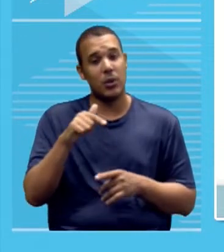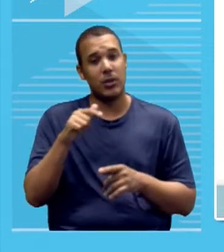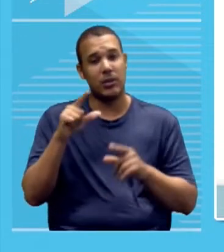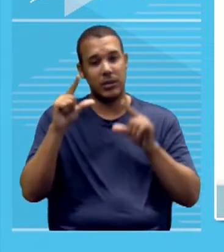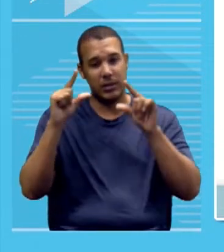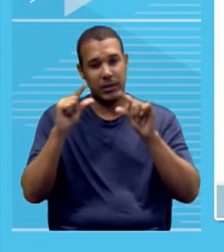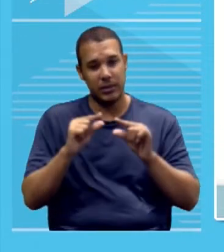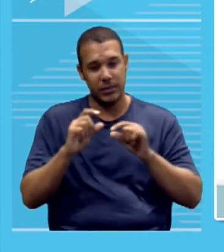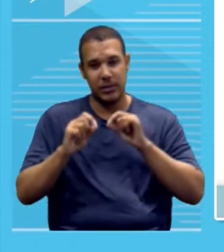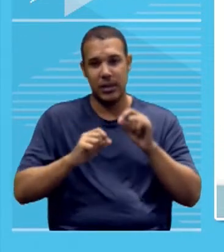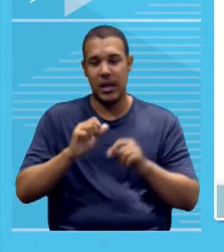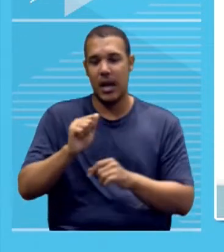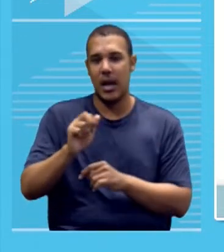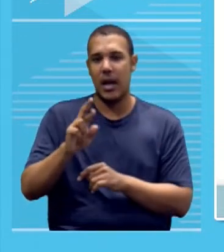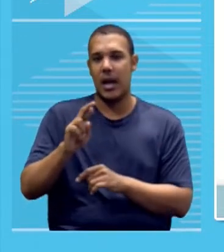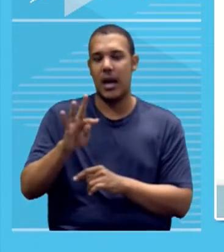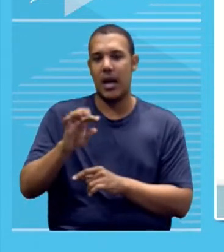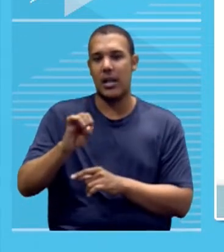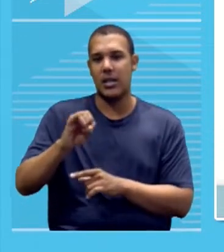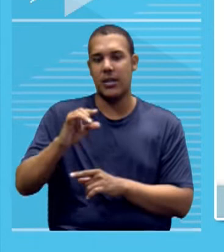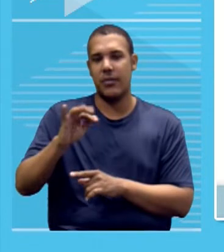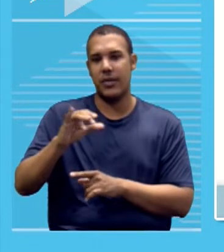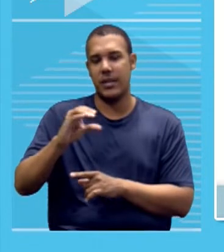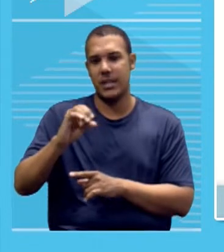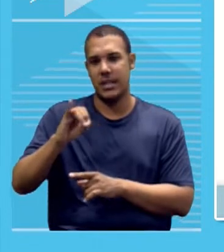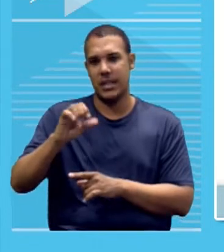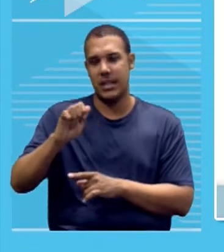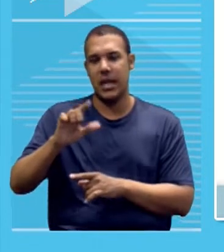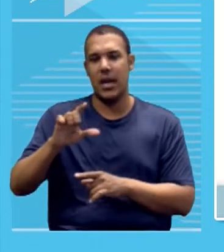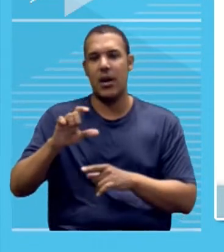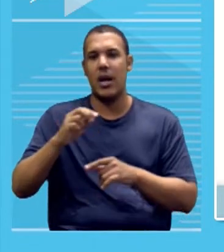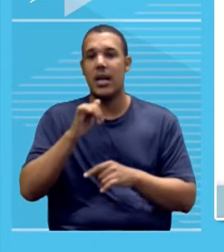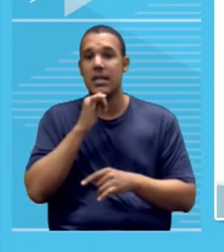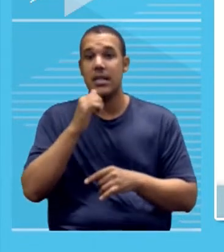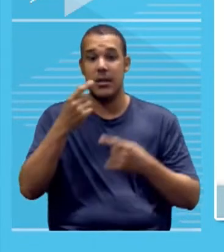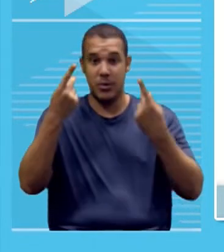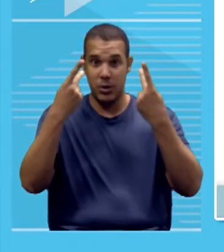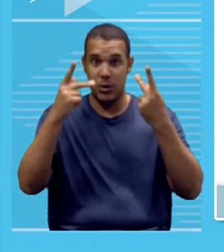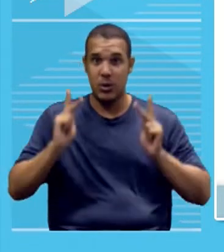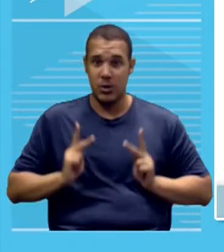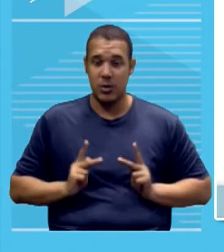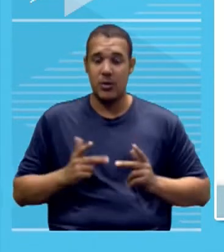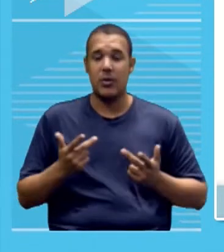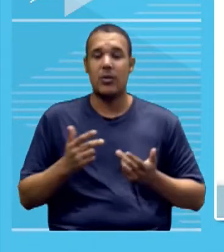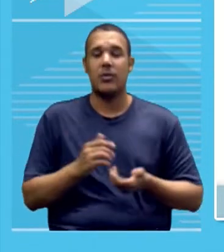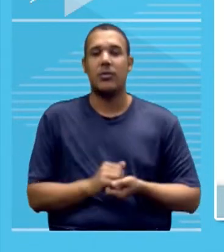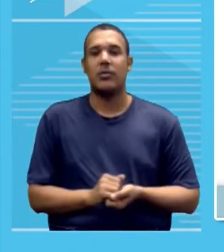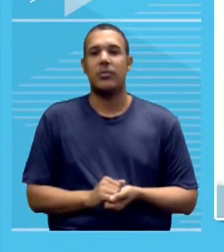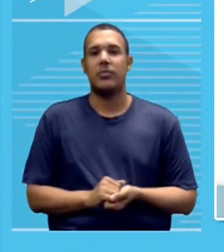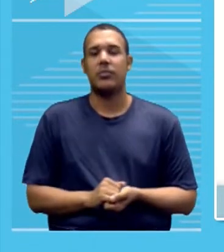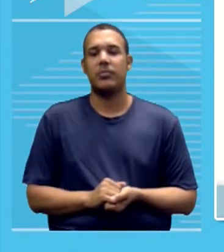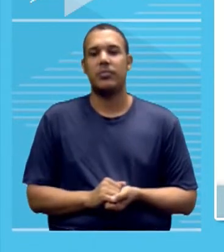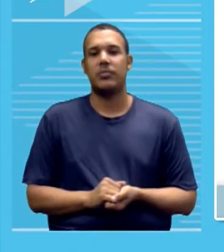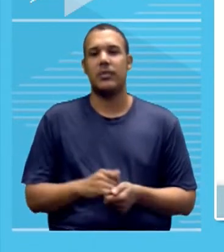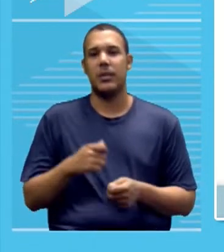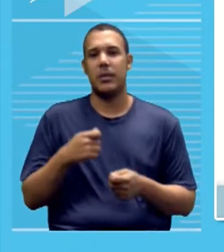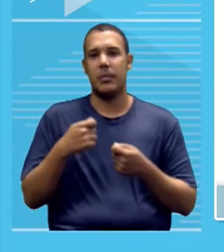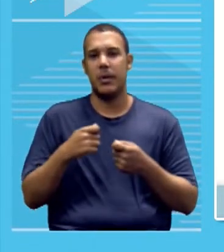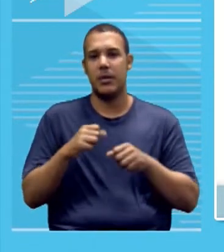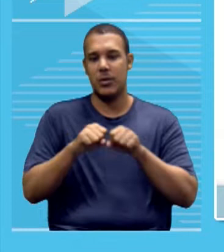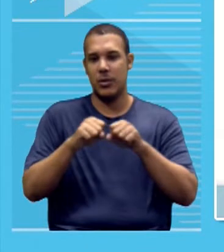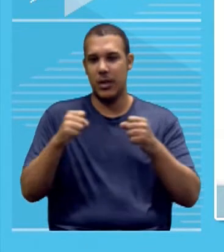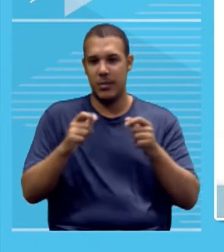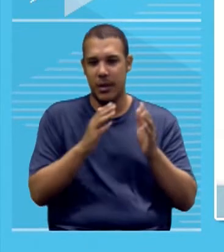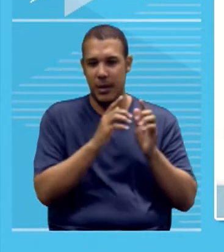cargas artificiais. Ou seja, nós, seres humanos, dotados de toda a inteligência que a gente tem, teve que quebrar essa carga em